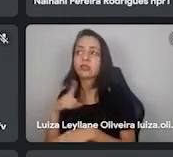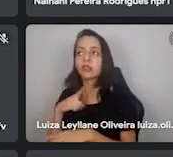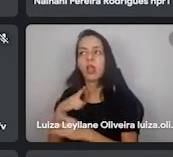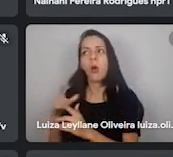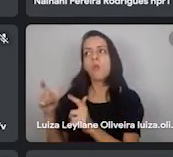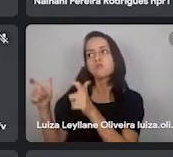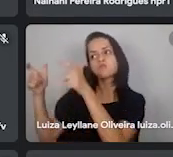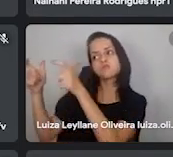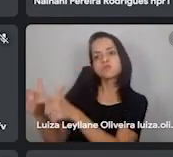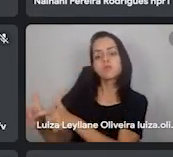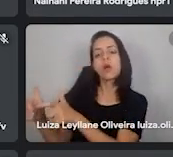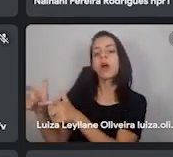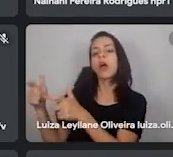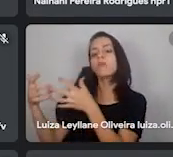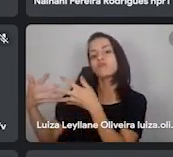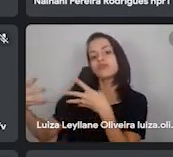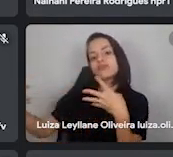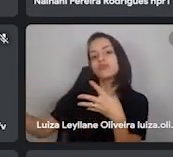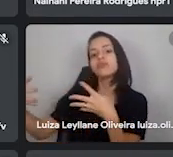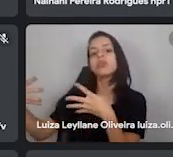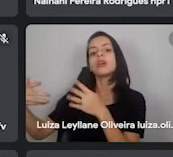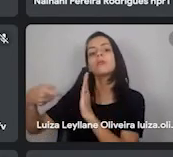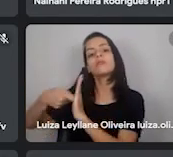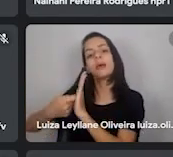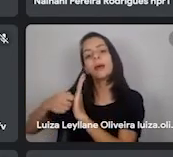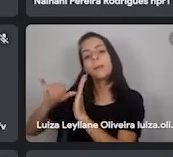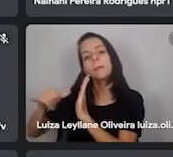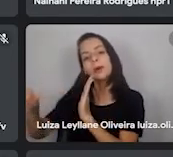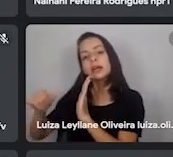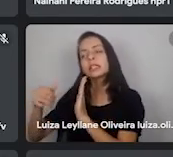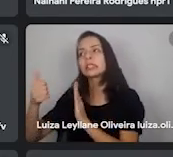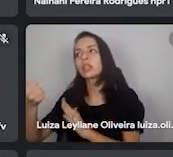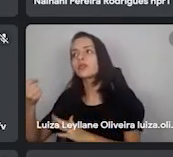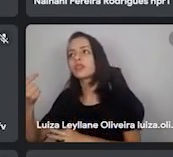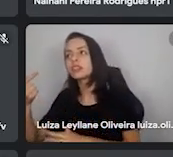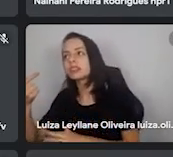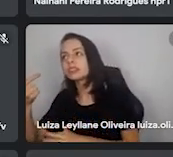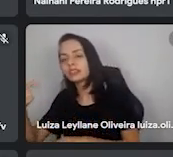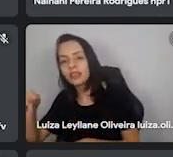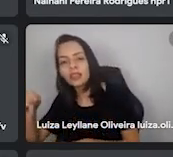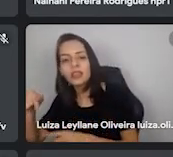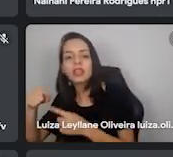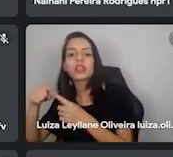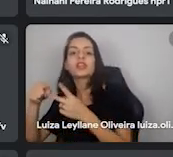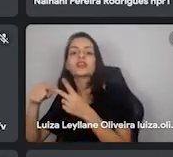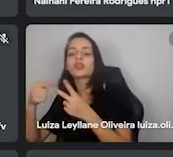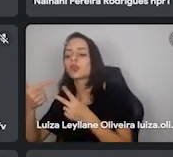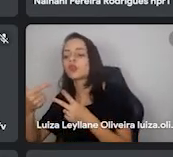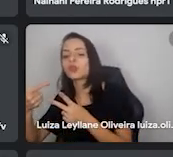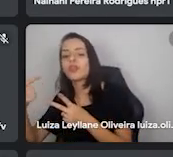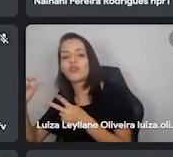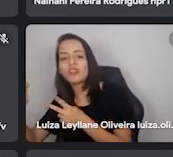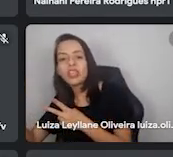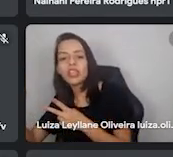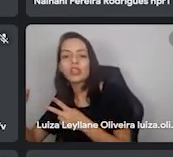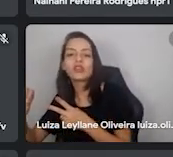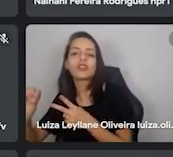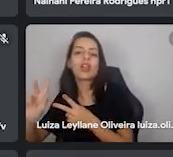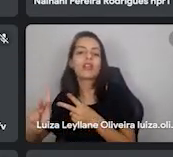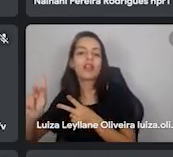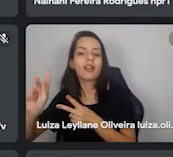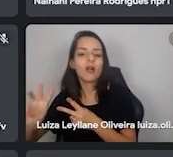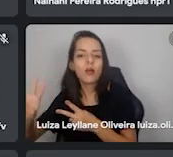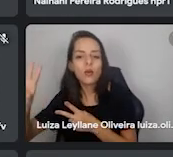380 ou 127, 220. Eles têm a parte de média tensão, que é